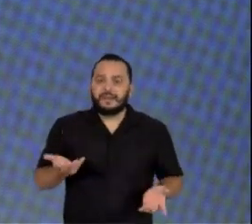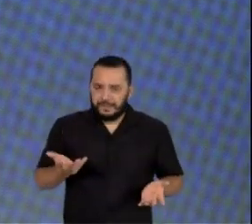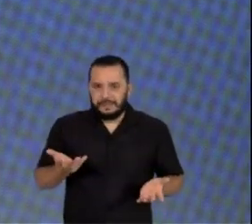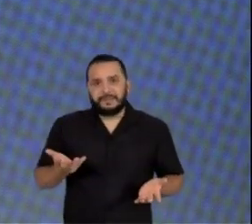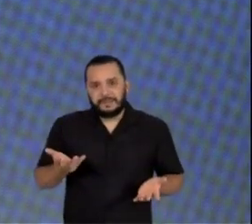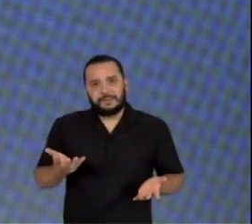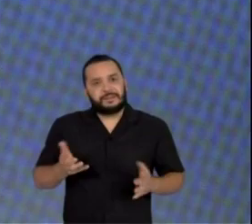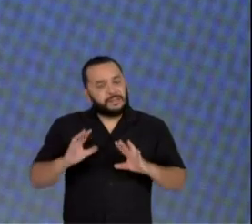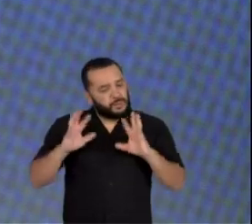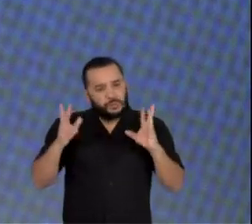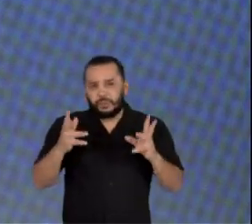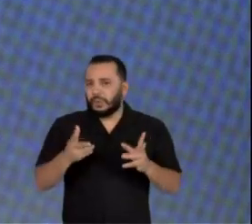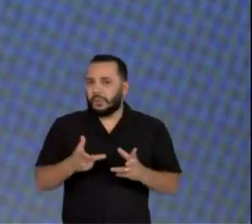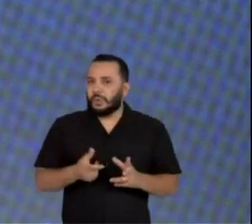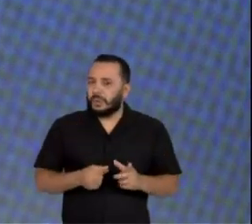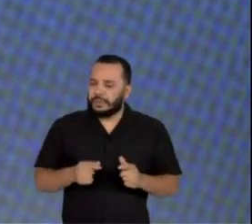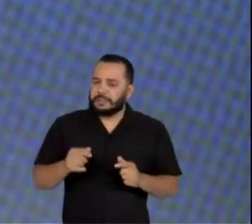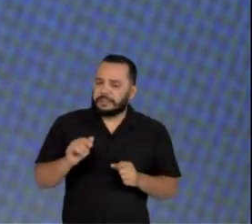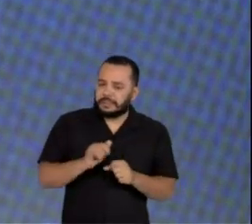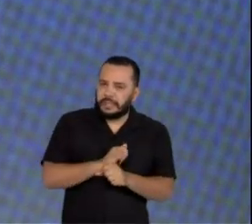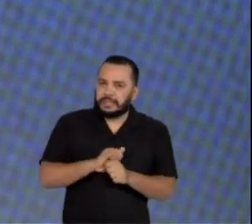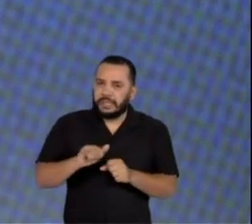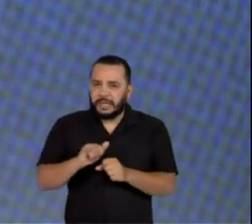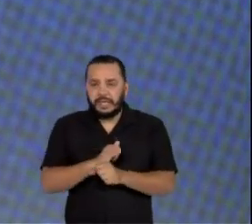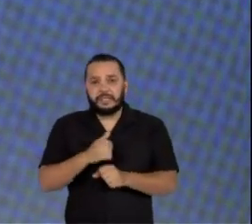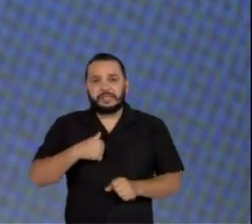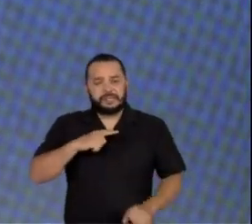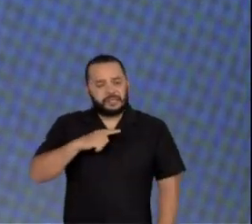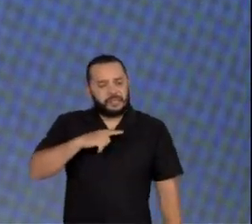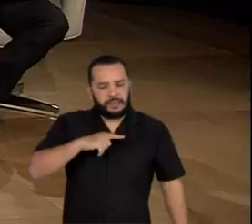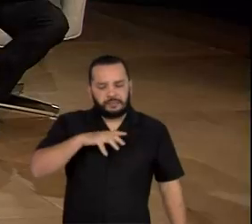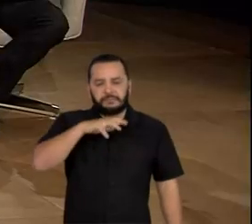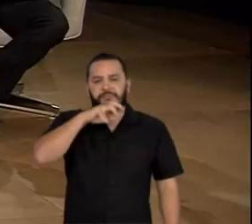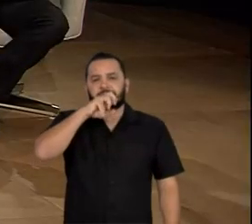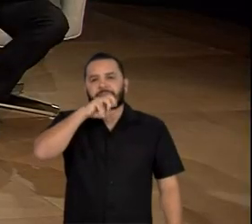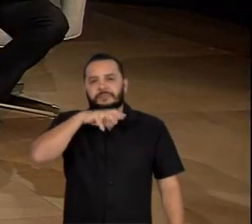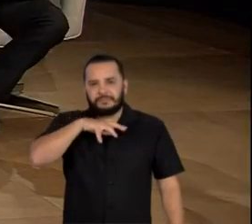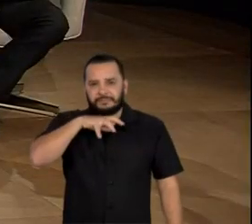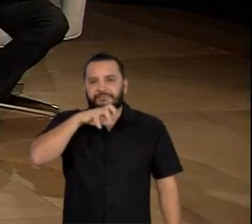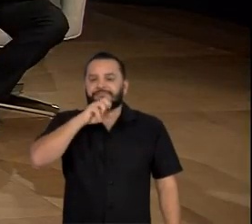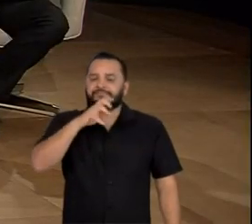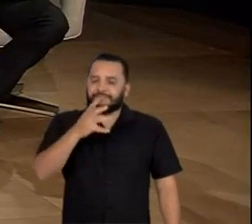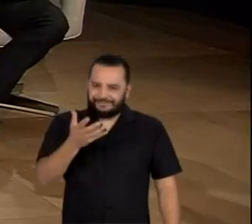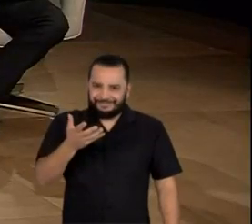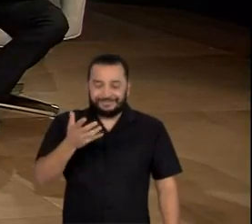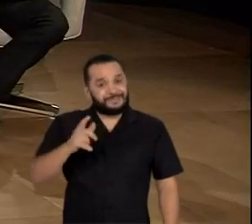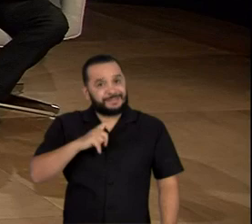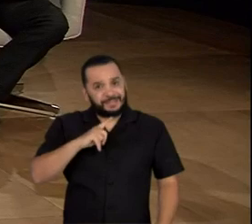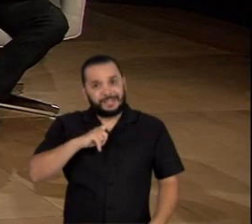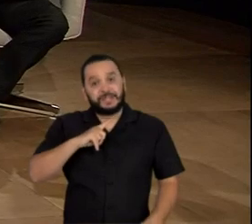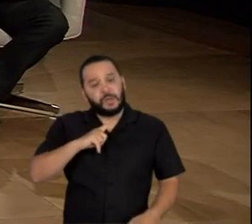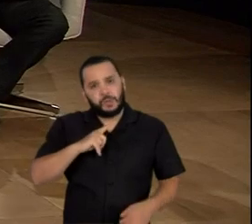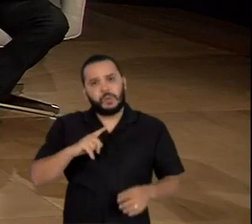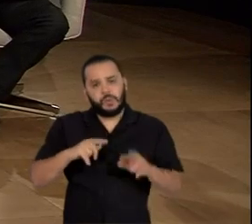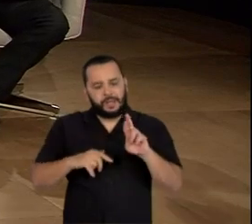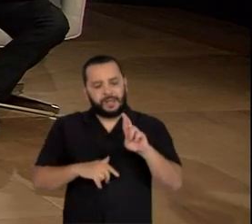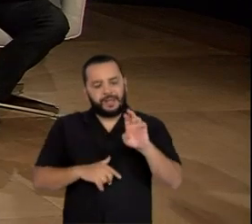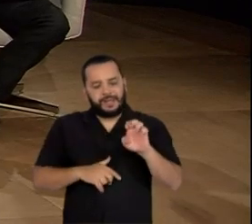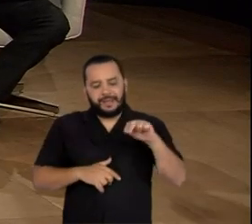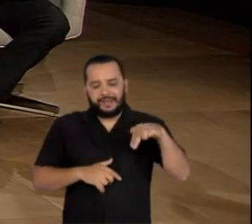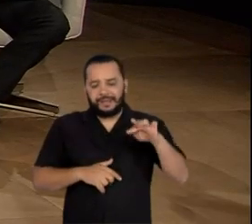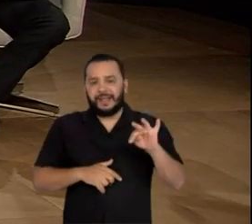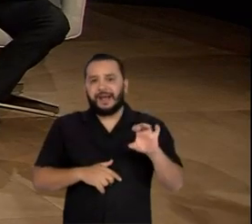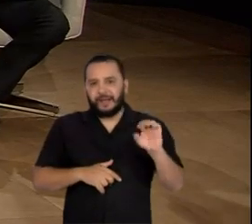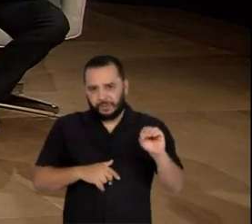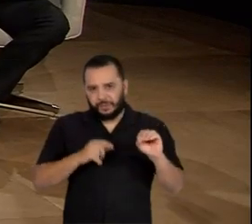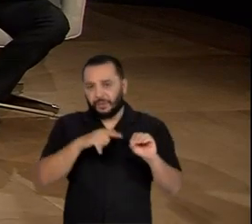Tem todos os espaços de respiração e ele é um super ator. O Renato é né? O Renato Borg, né? O rei